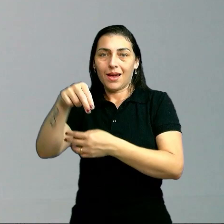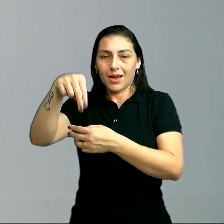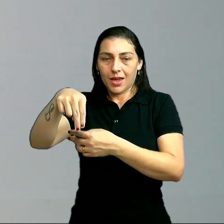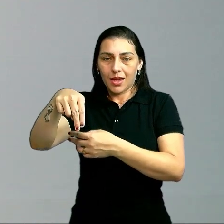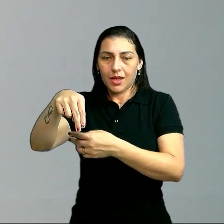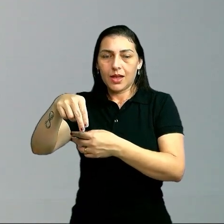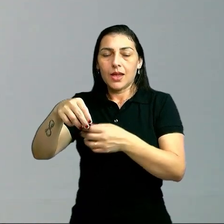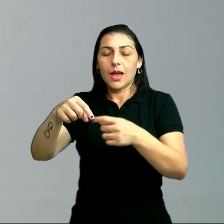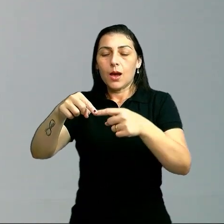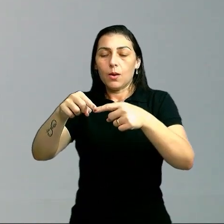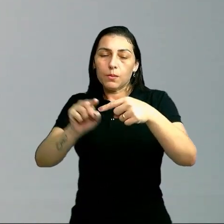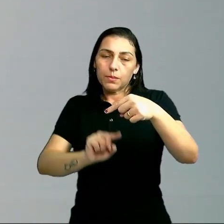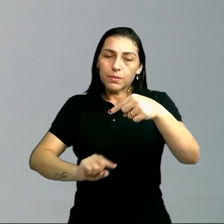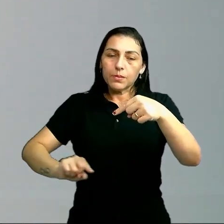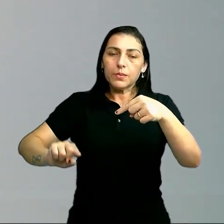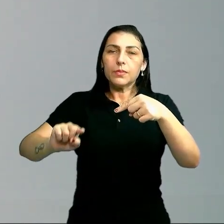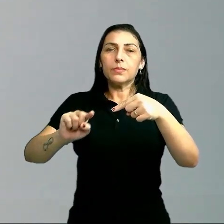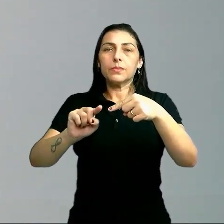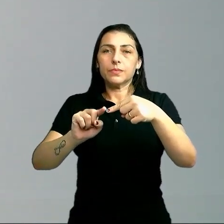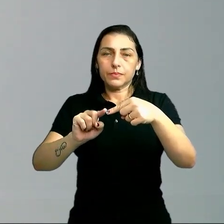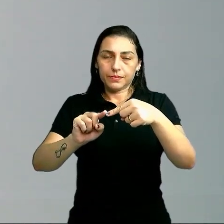É um pneu, digamos assim,